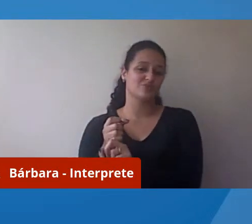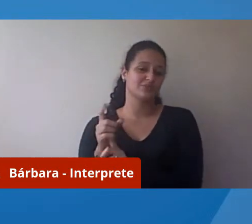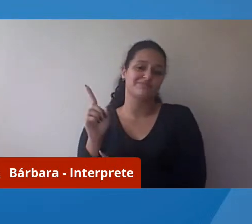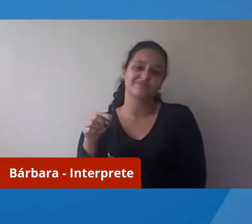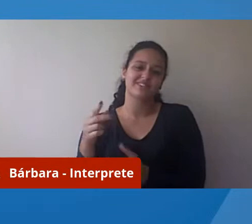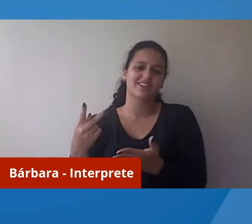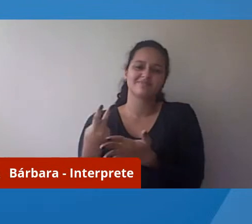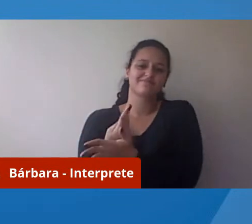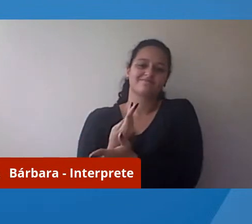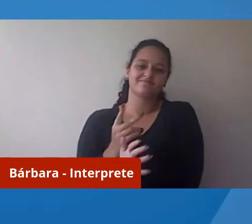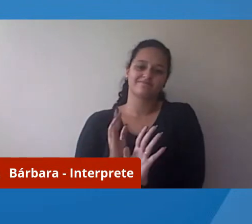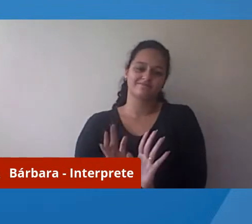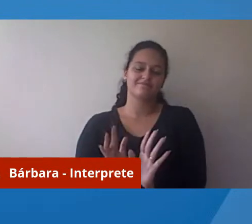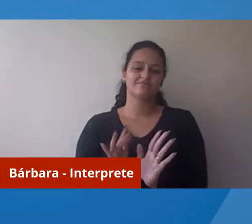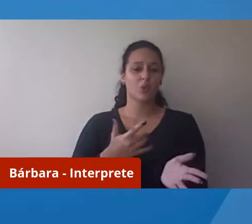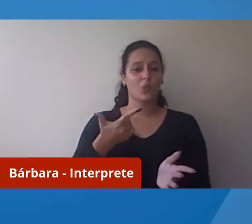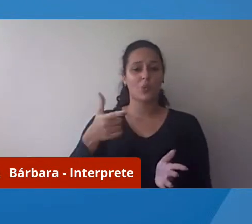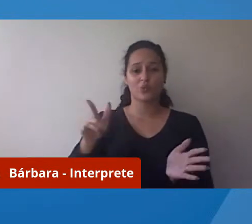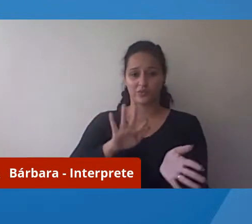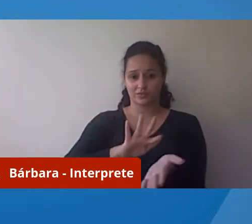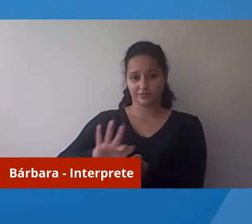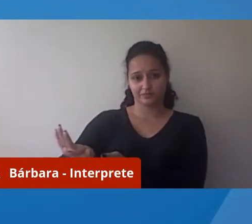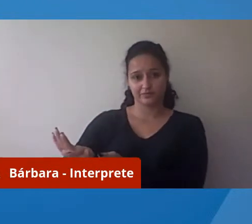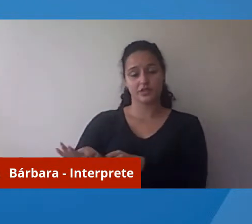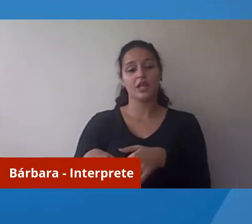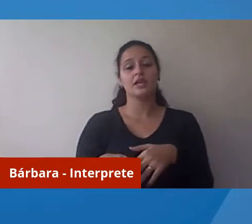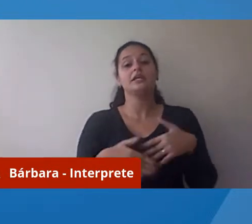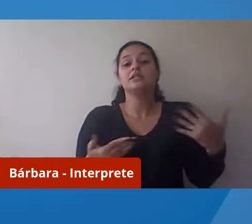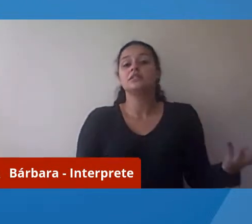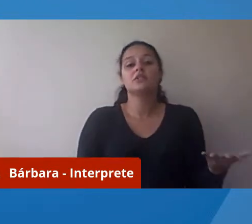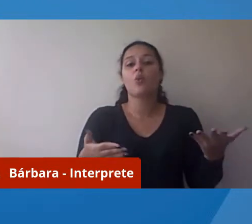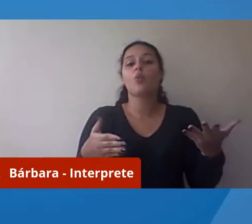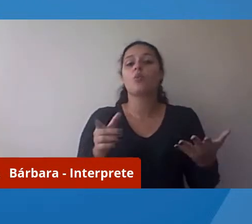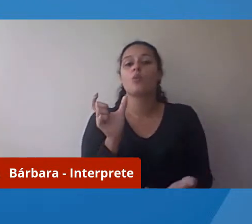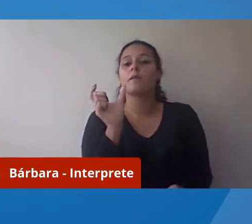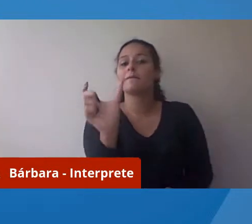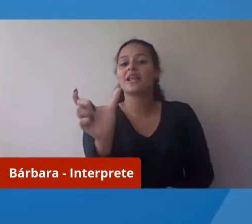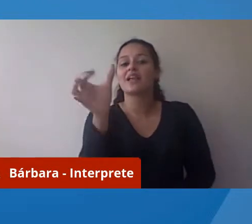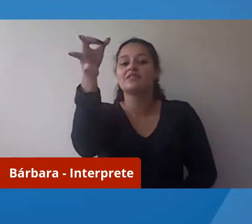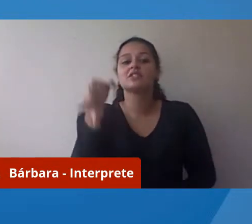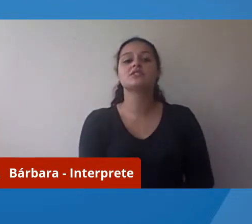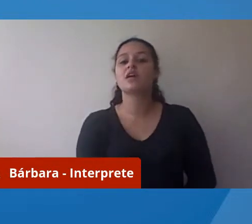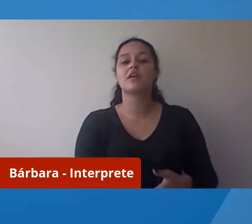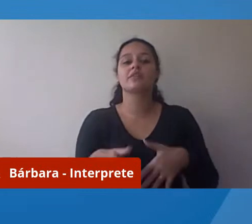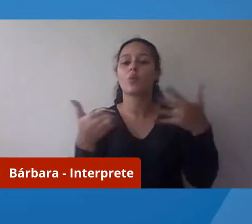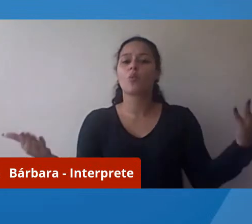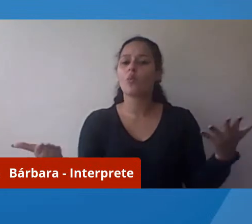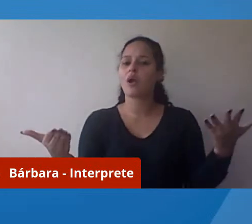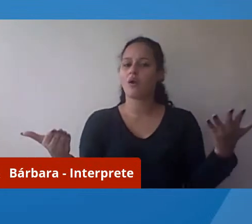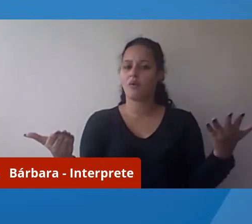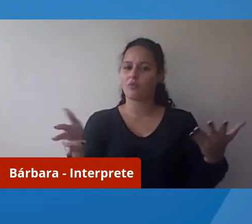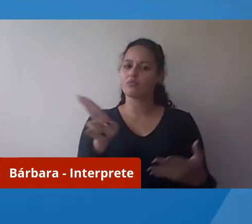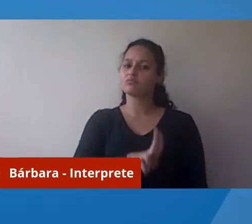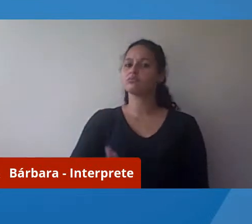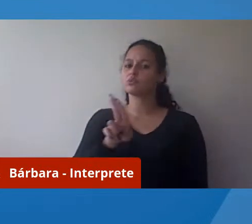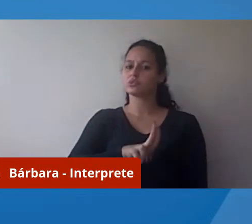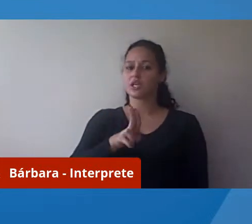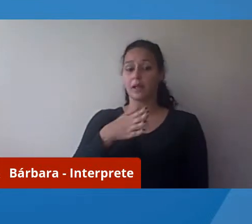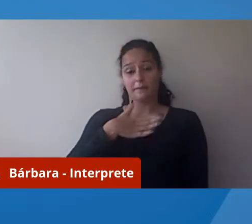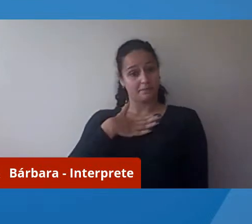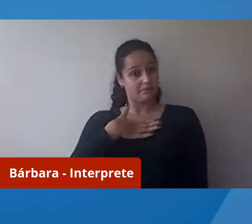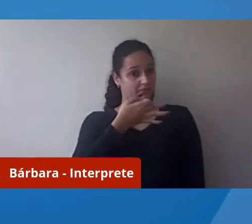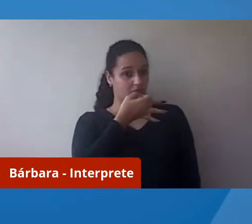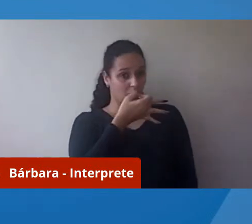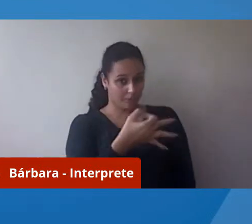o termo que devemos utilizar? Na minha opinião, não é só a minha, de muitos outros, né? O termo adequado,